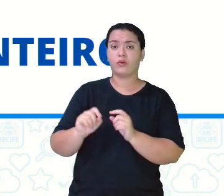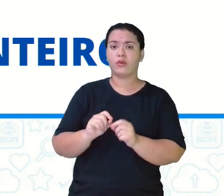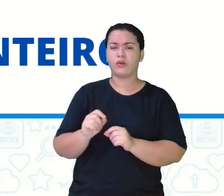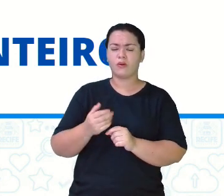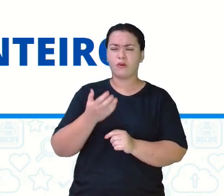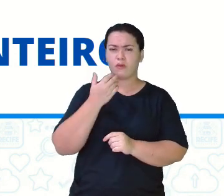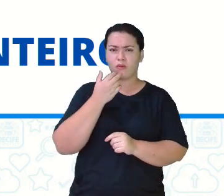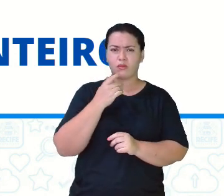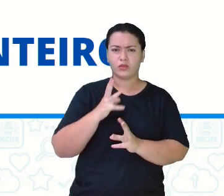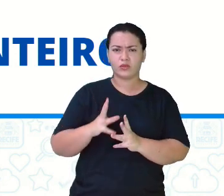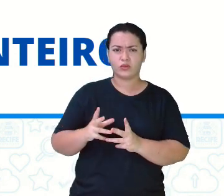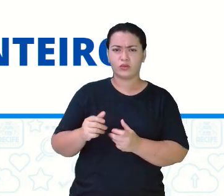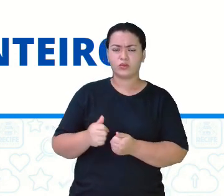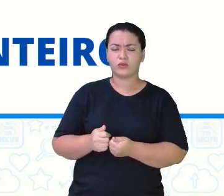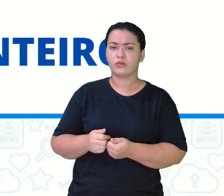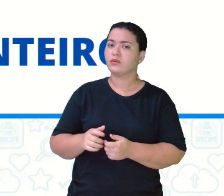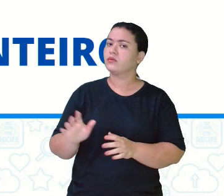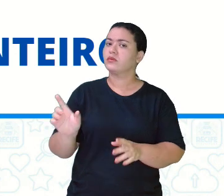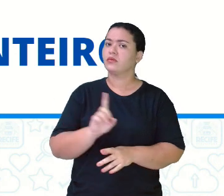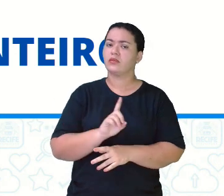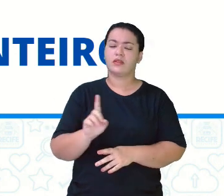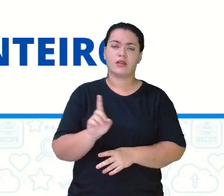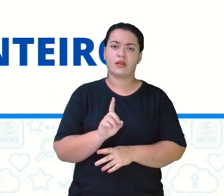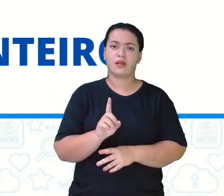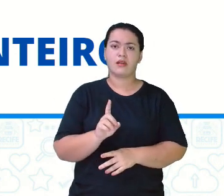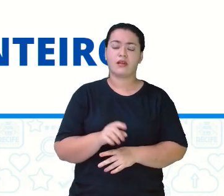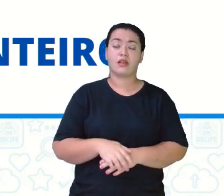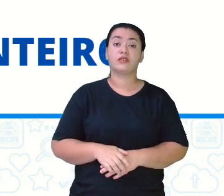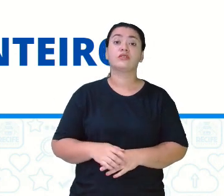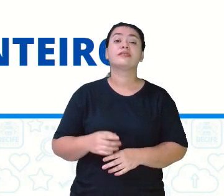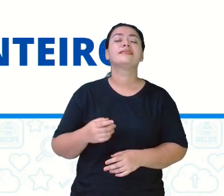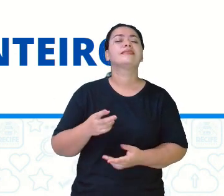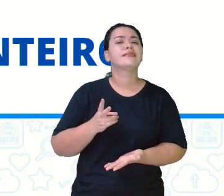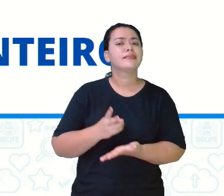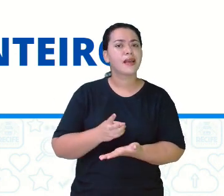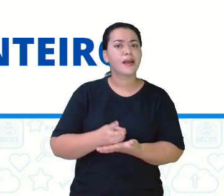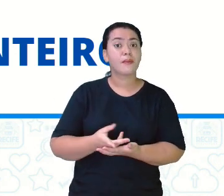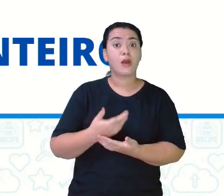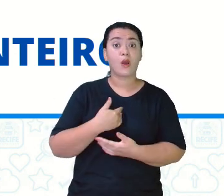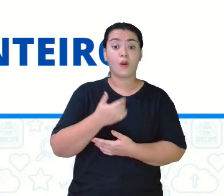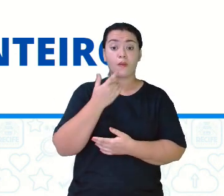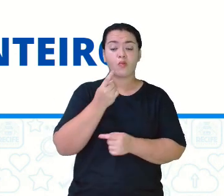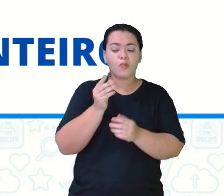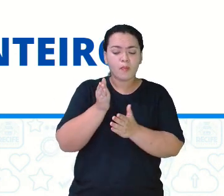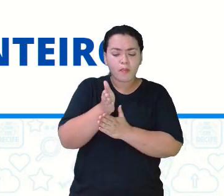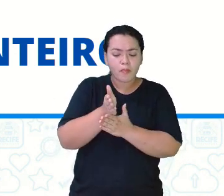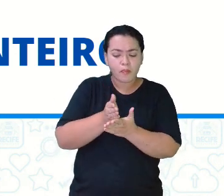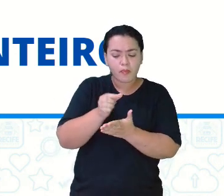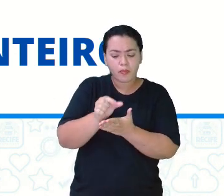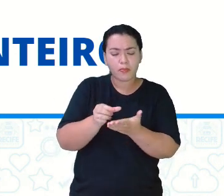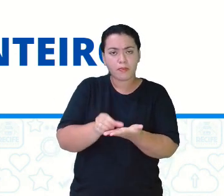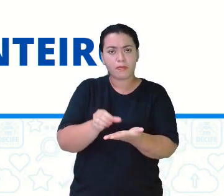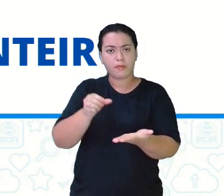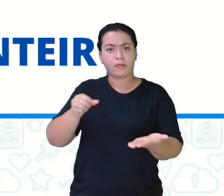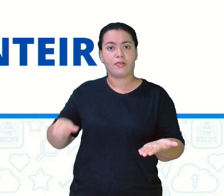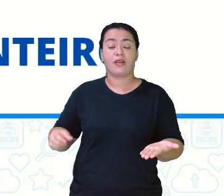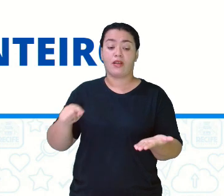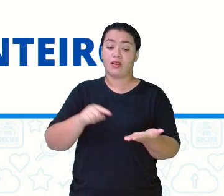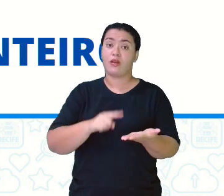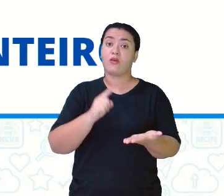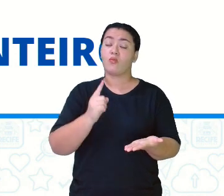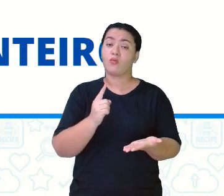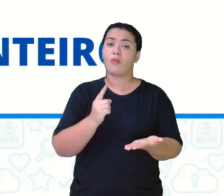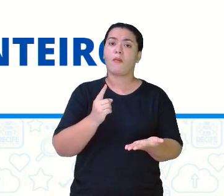bolo inteiro? Não. Então, toda vez que eu comer um pedaço do bolo, eu estou comendo